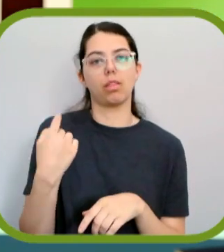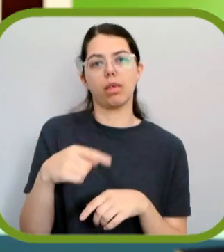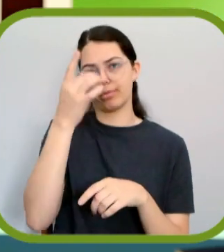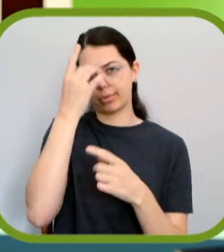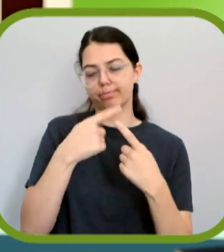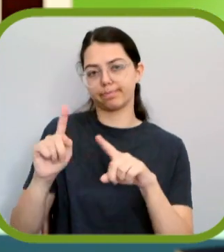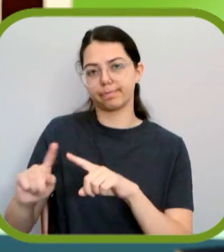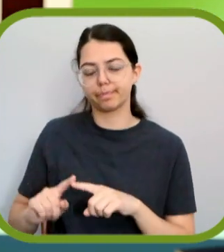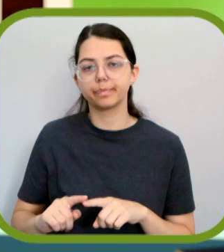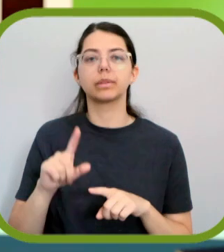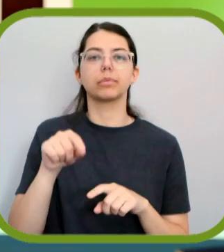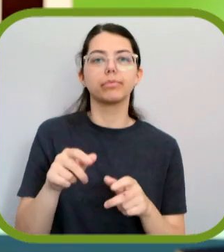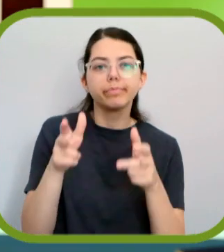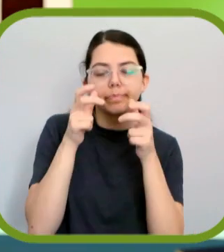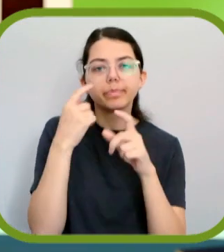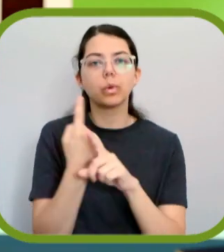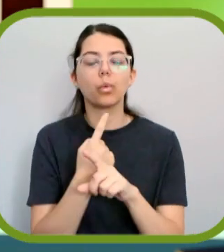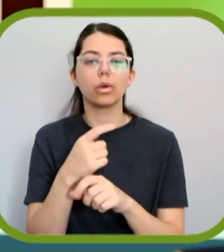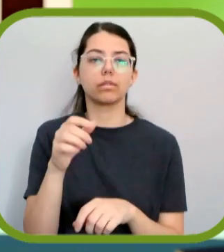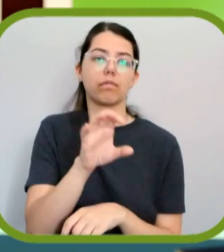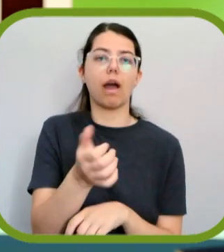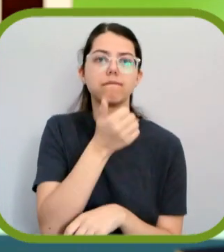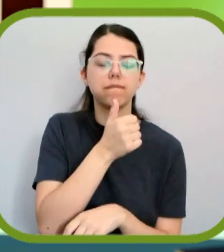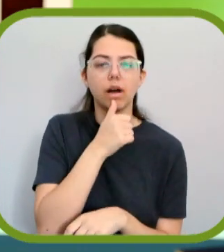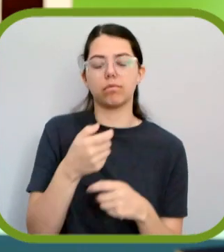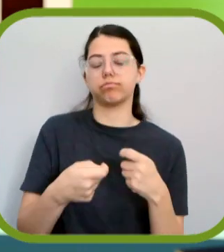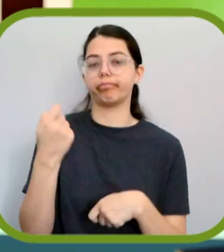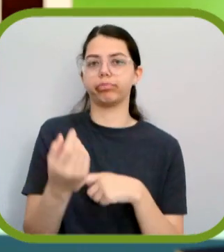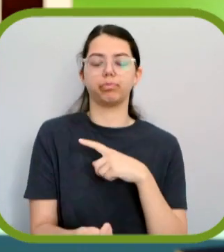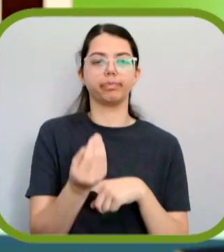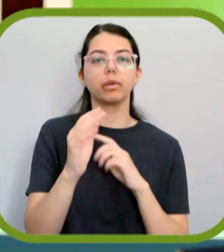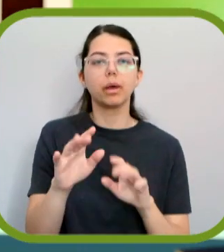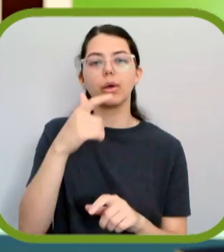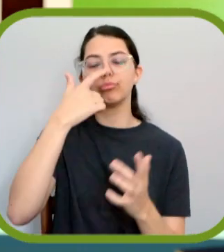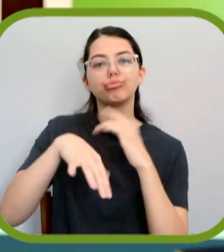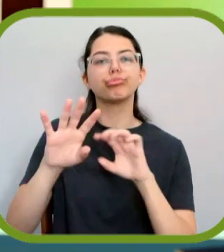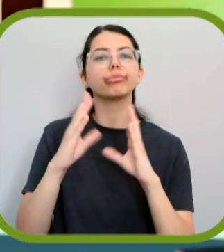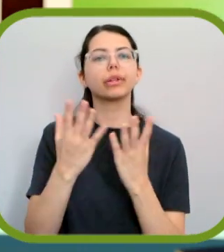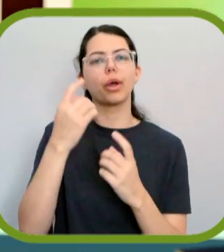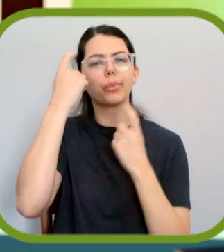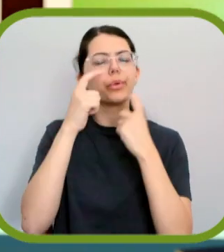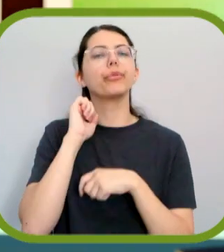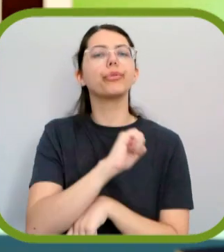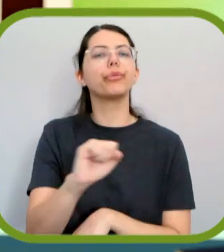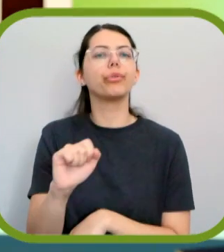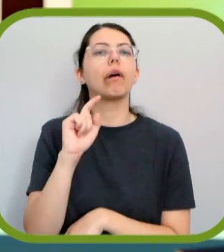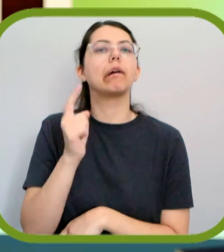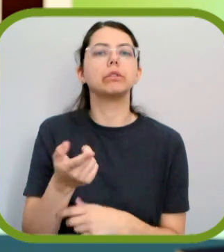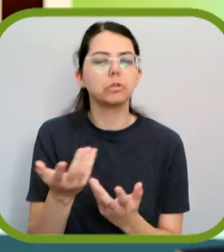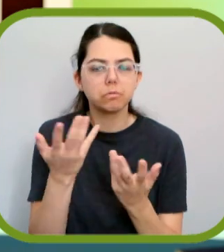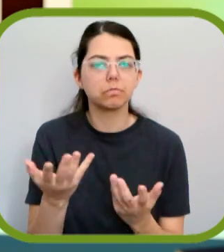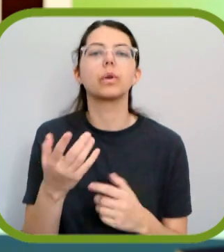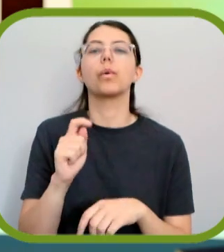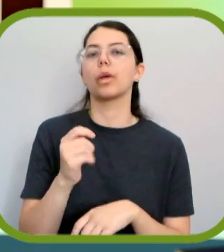dos mais novos, desde a sua influência no comportamento até a exposição a conteúdos violentos ou impróprios. Mas o que pensa a população em geral sobre